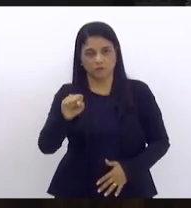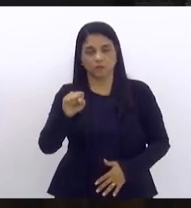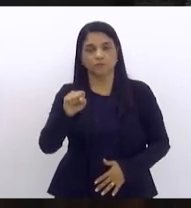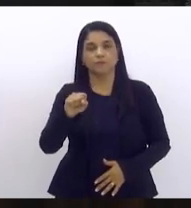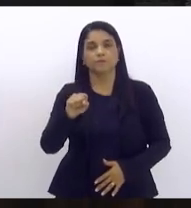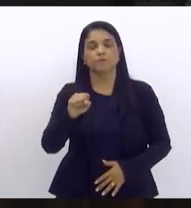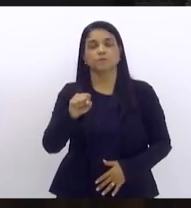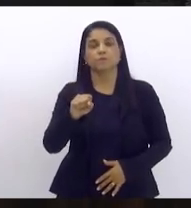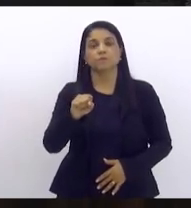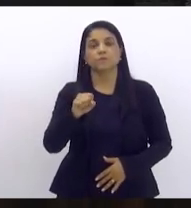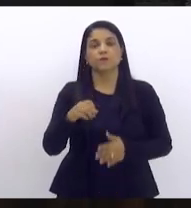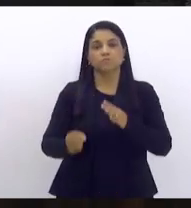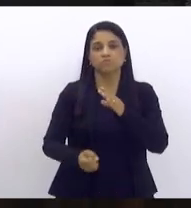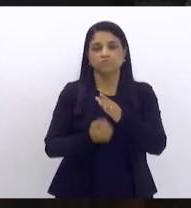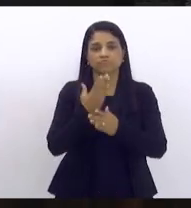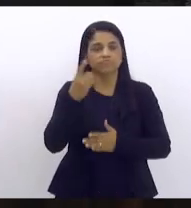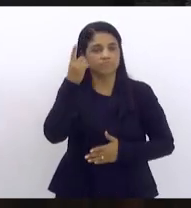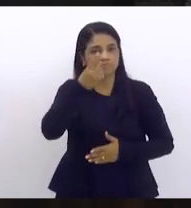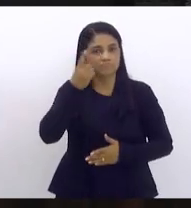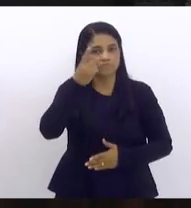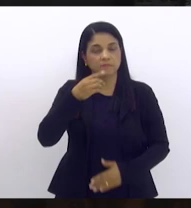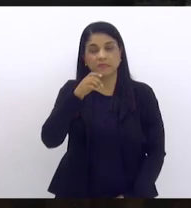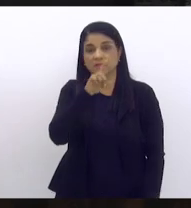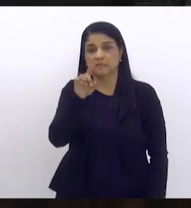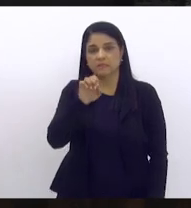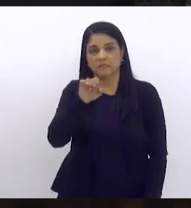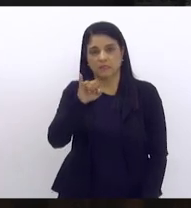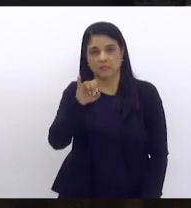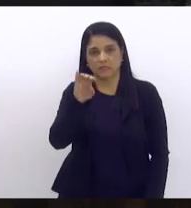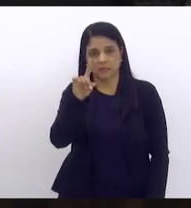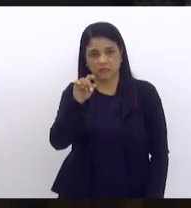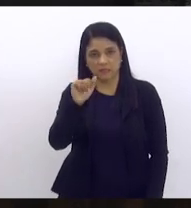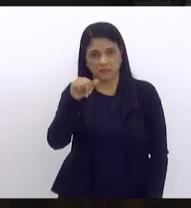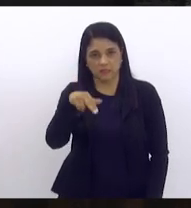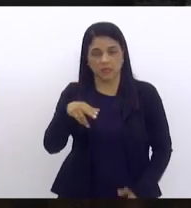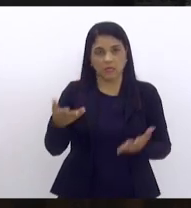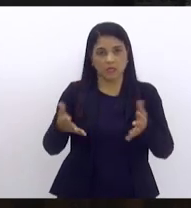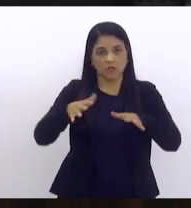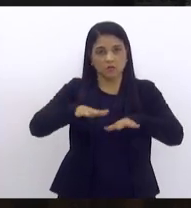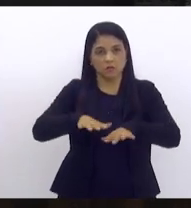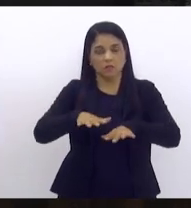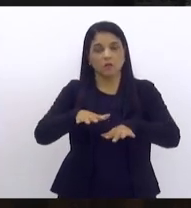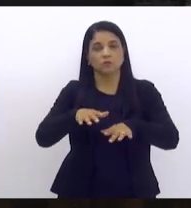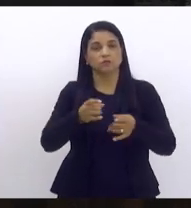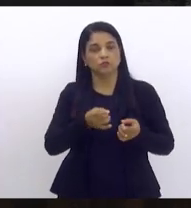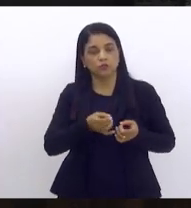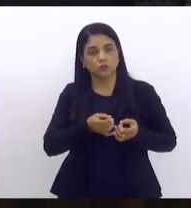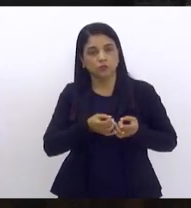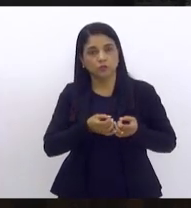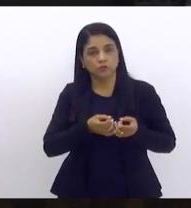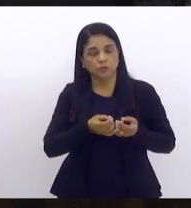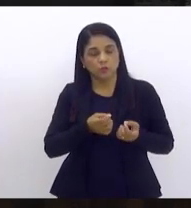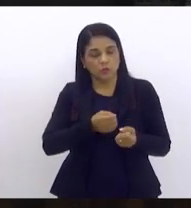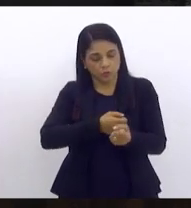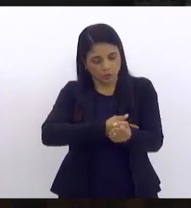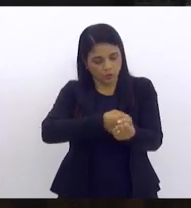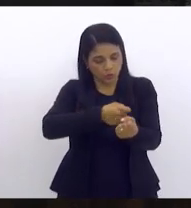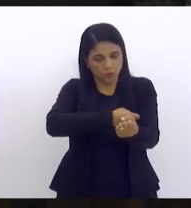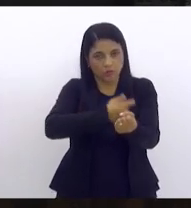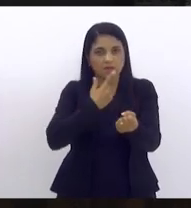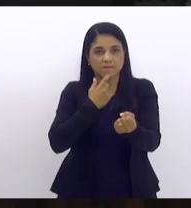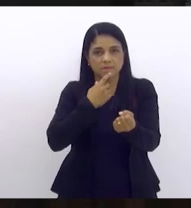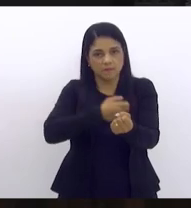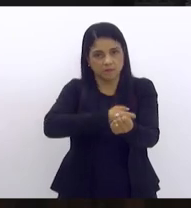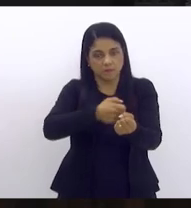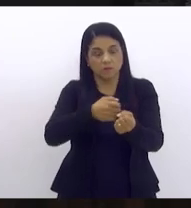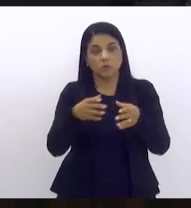4.432/2018, de autoria da deputada Zeidan, que dispõe sobre a inclusão de doadores regulares de sangue no grupo de risco ou